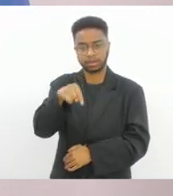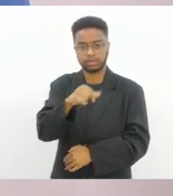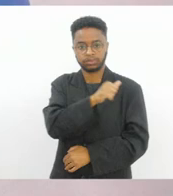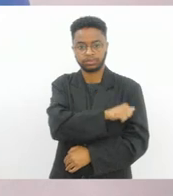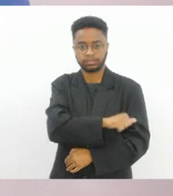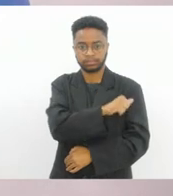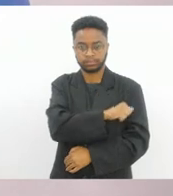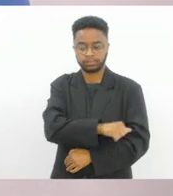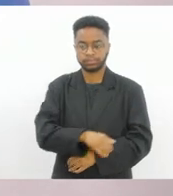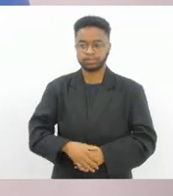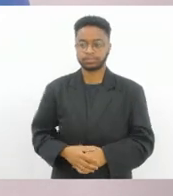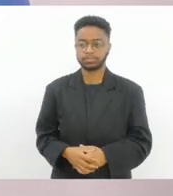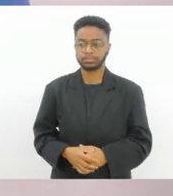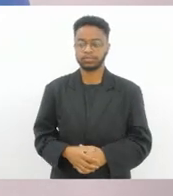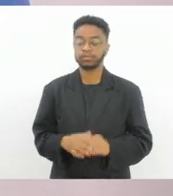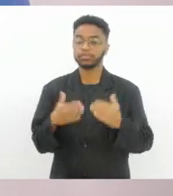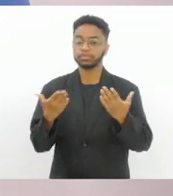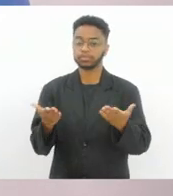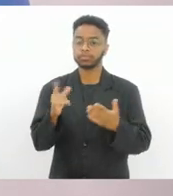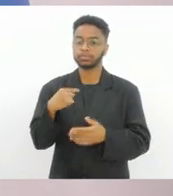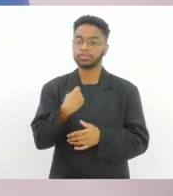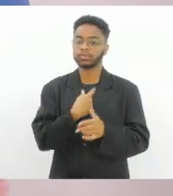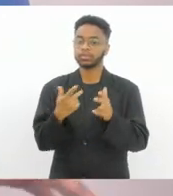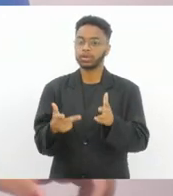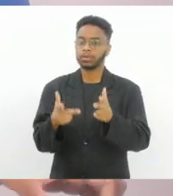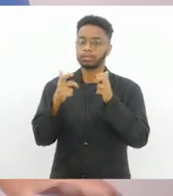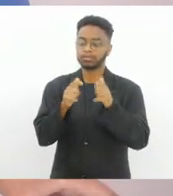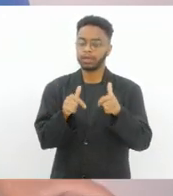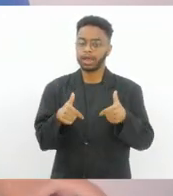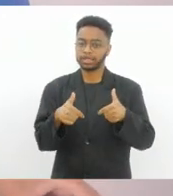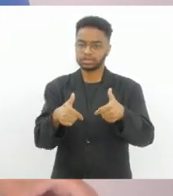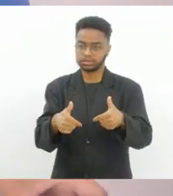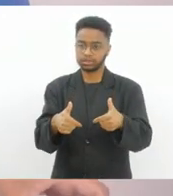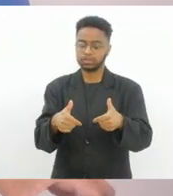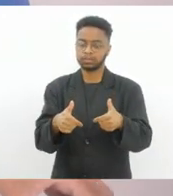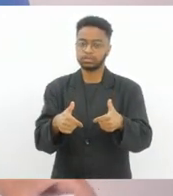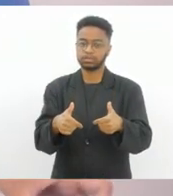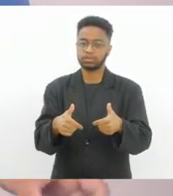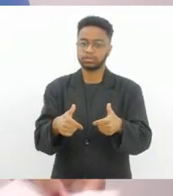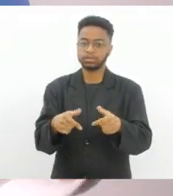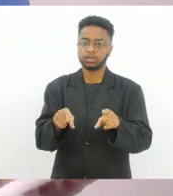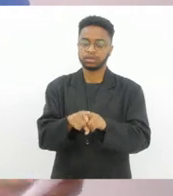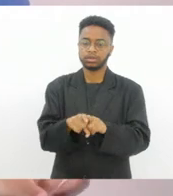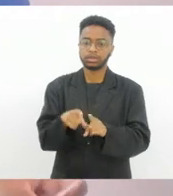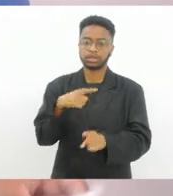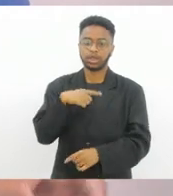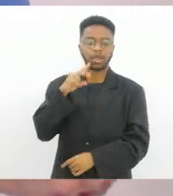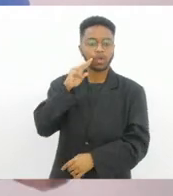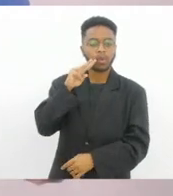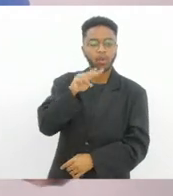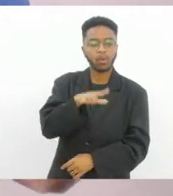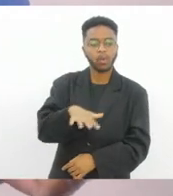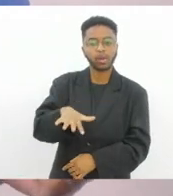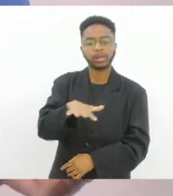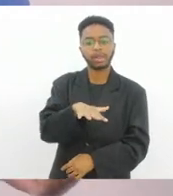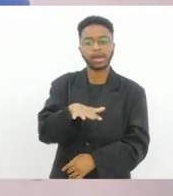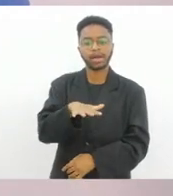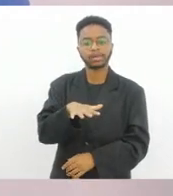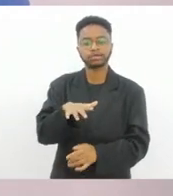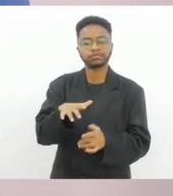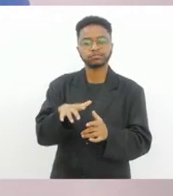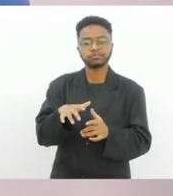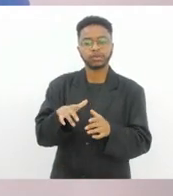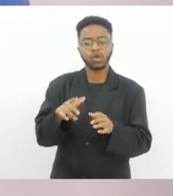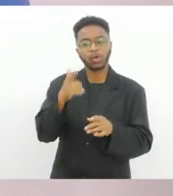Estado do Rio de Janeiro. Então, a gente vê essa atuação com olhar muito de lupa também, que